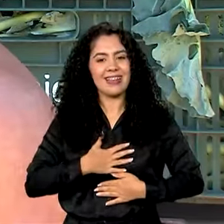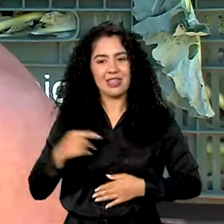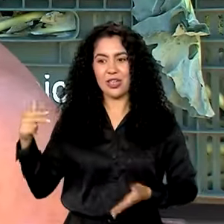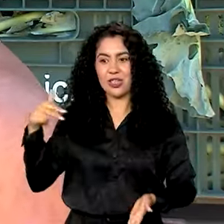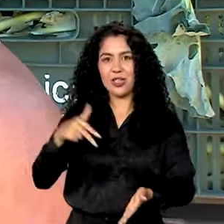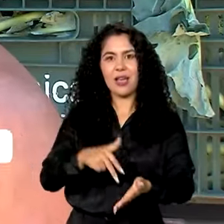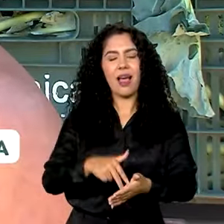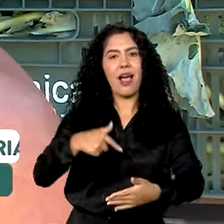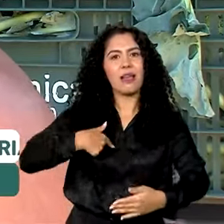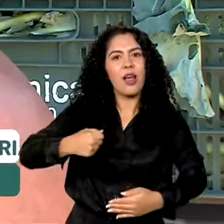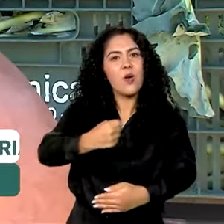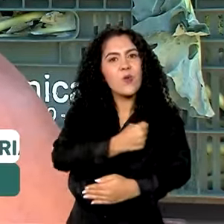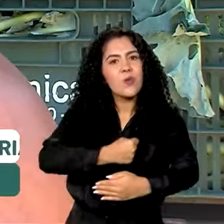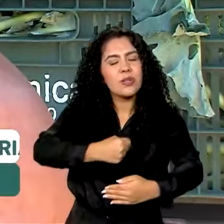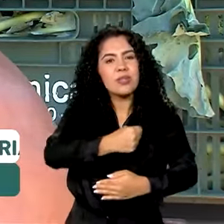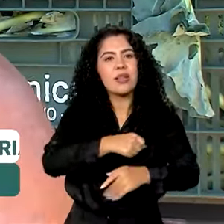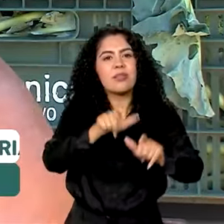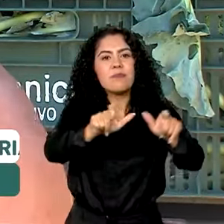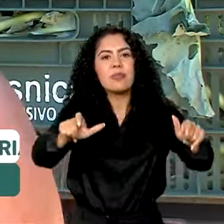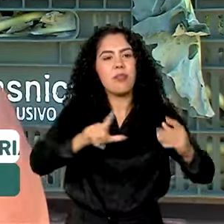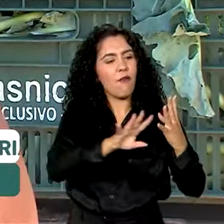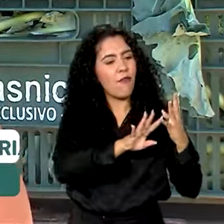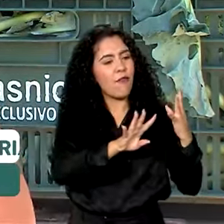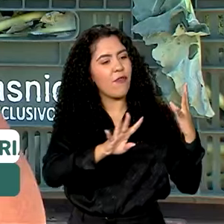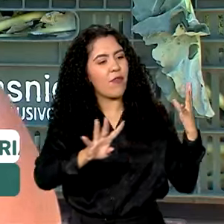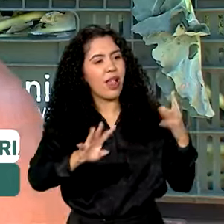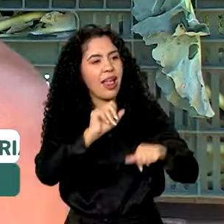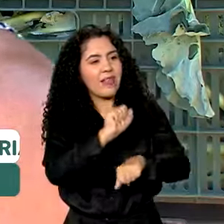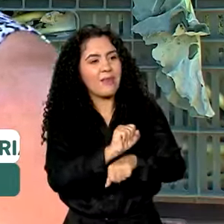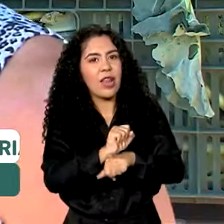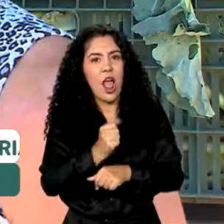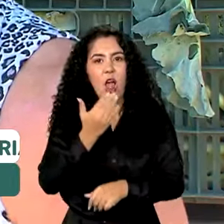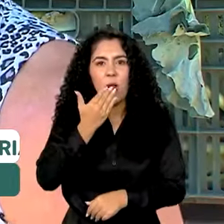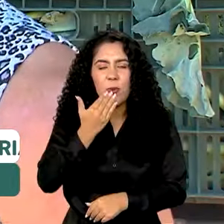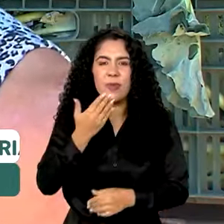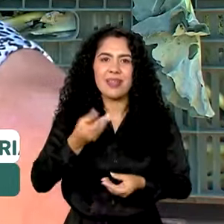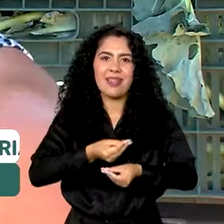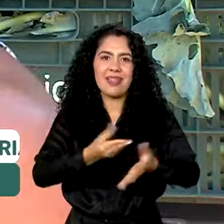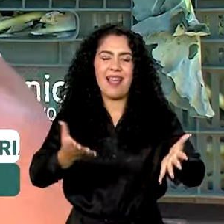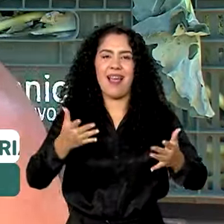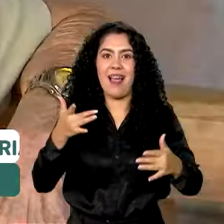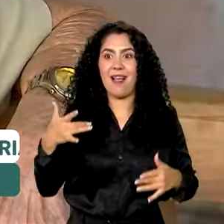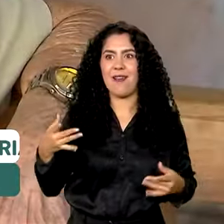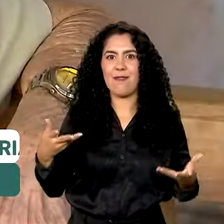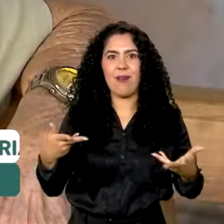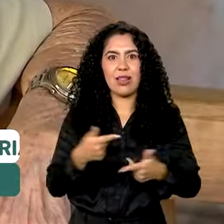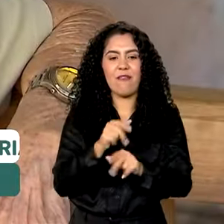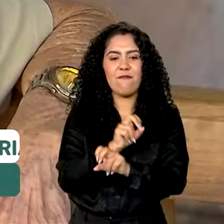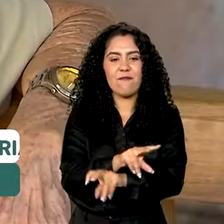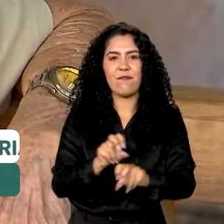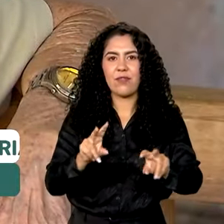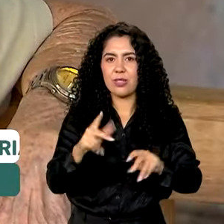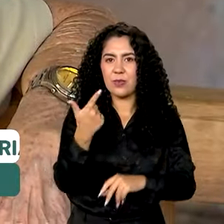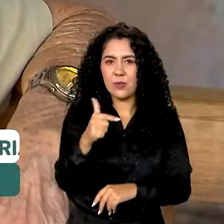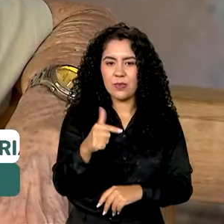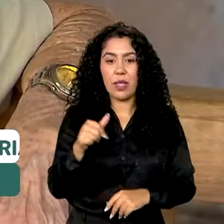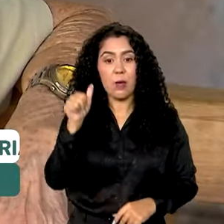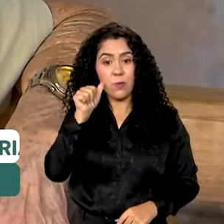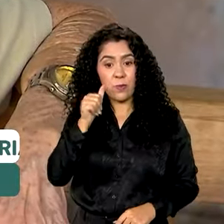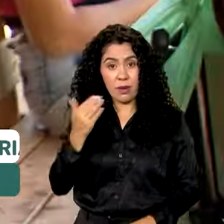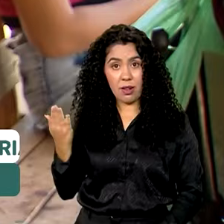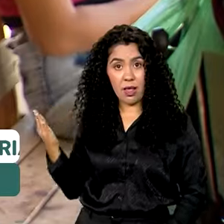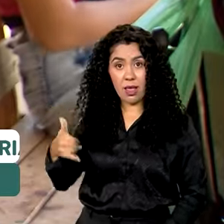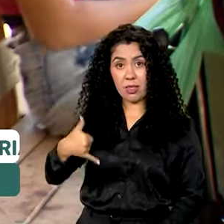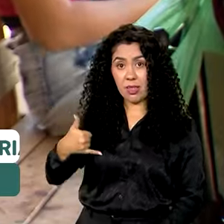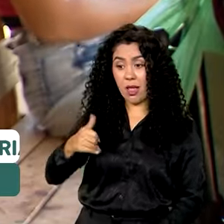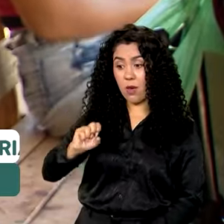ver as pessoas aqui na feira, né, esperando uma comida que a gente plantou. De qualidade. De qualidade, né? Sem veneno. Dona Rita tem 82